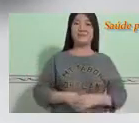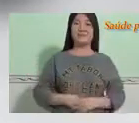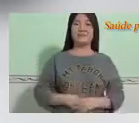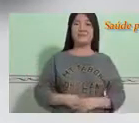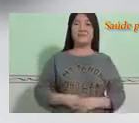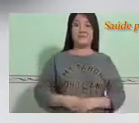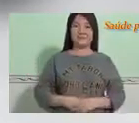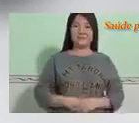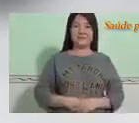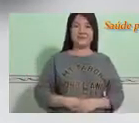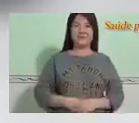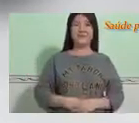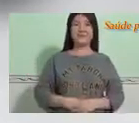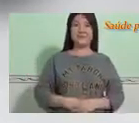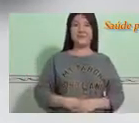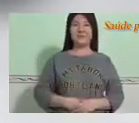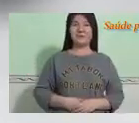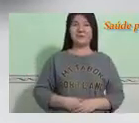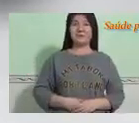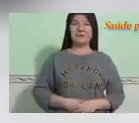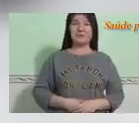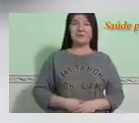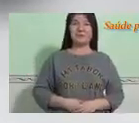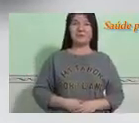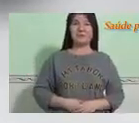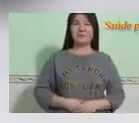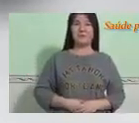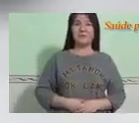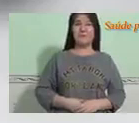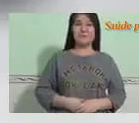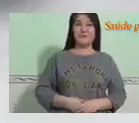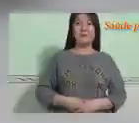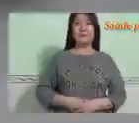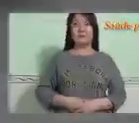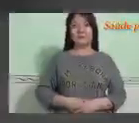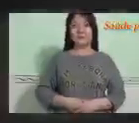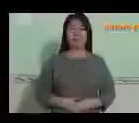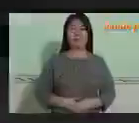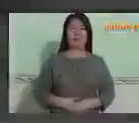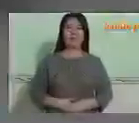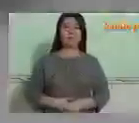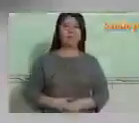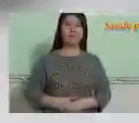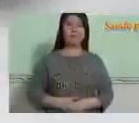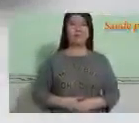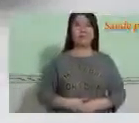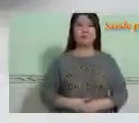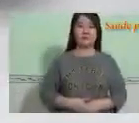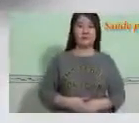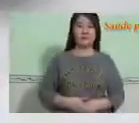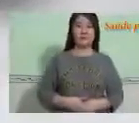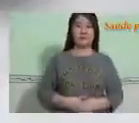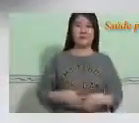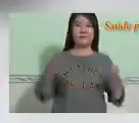Estes apenas devem ser comprados em lojas especializadas e de confiança, vírgula, como lojas de tatuagens, vírgula, piercing